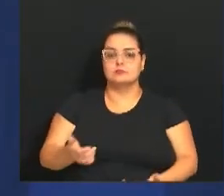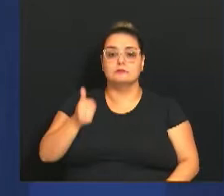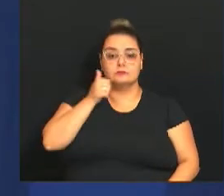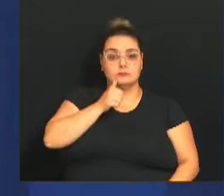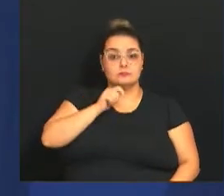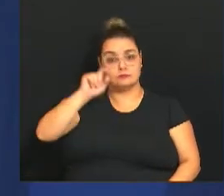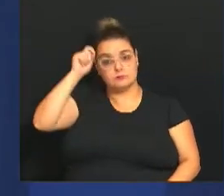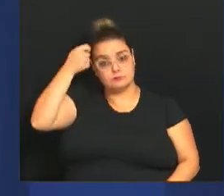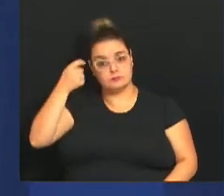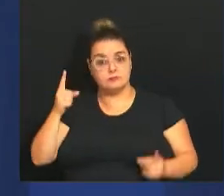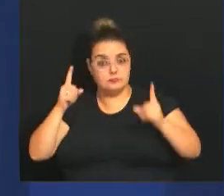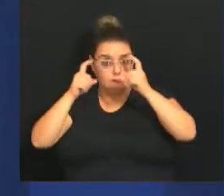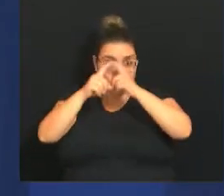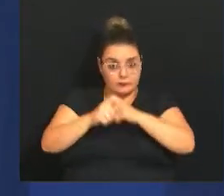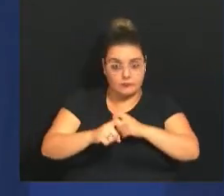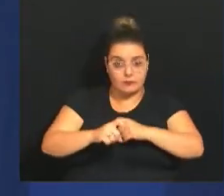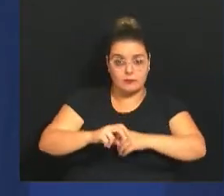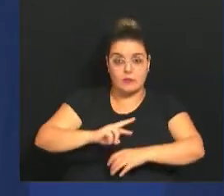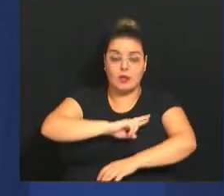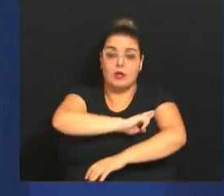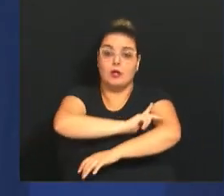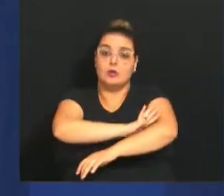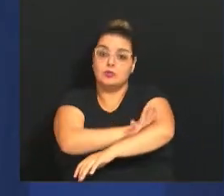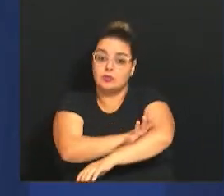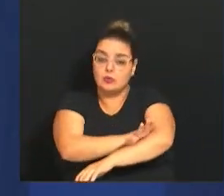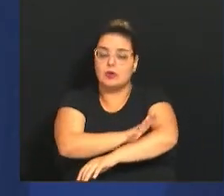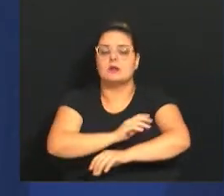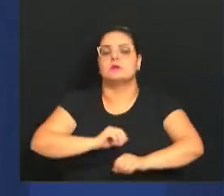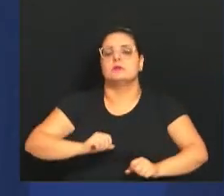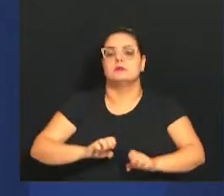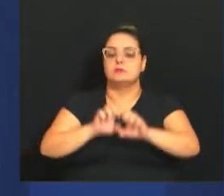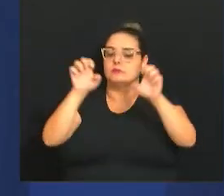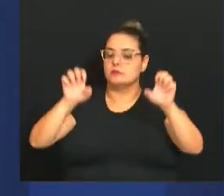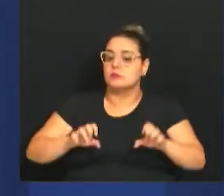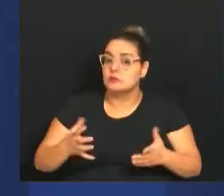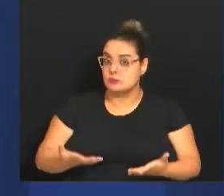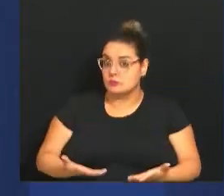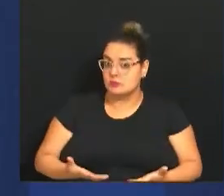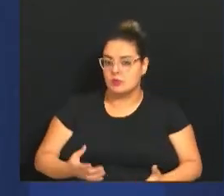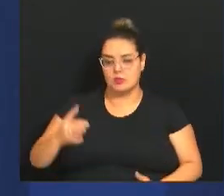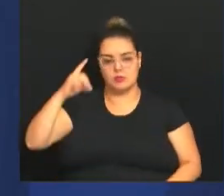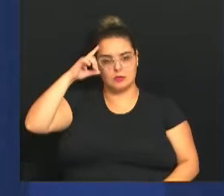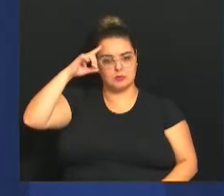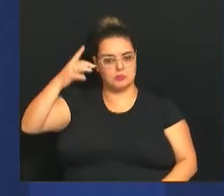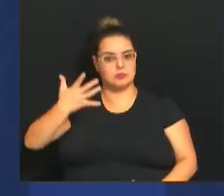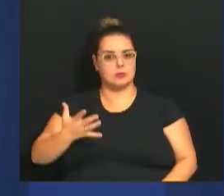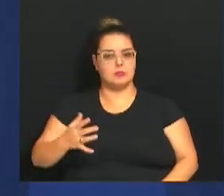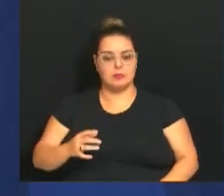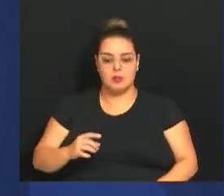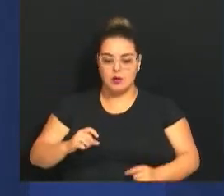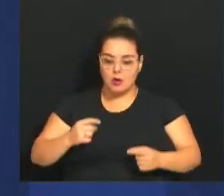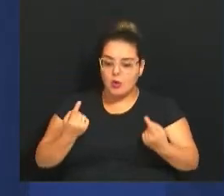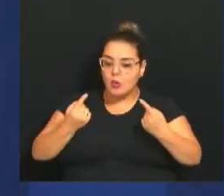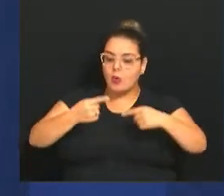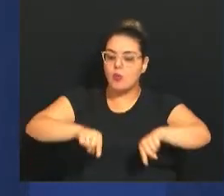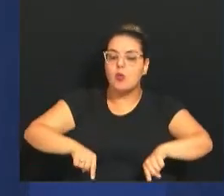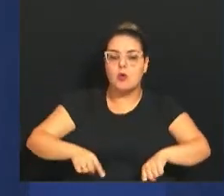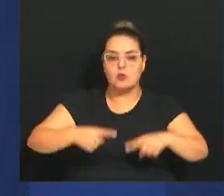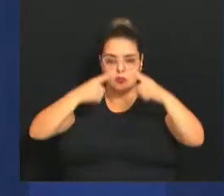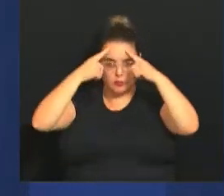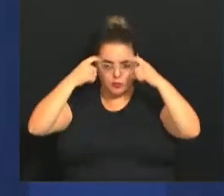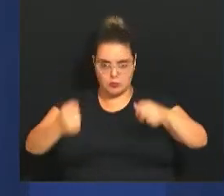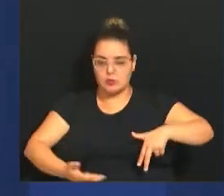dificuldade que é do racismo estrutural também. Então, quando a gente coloca um dia como esse, é para a gente combater a violência política de gênero e